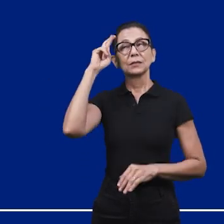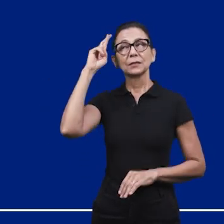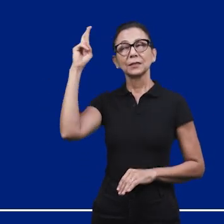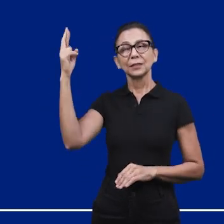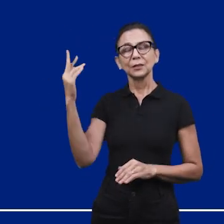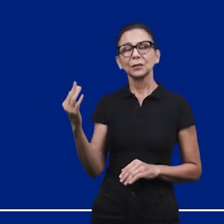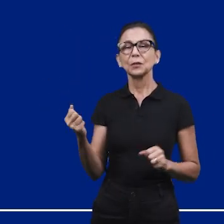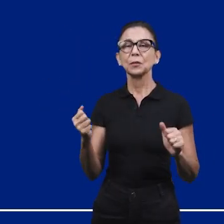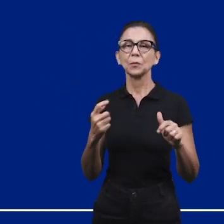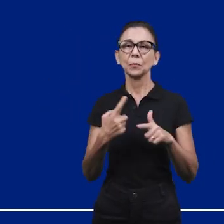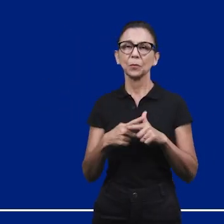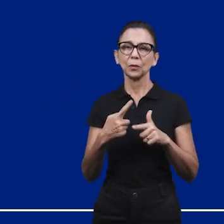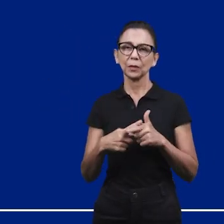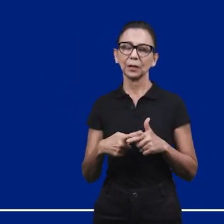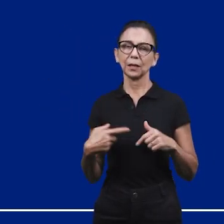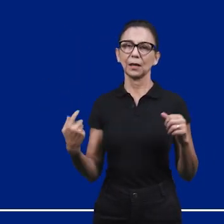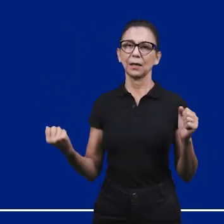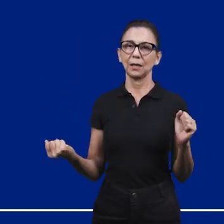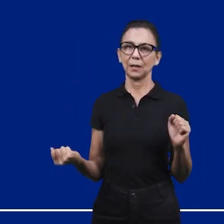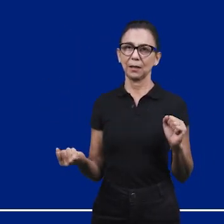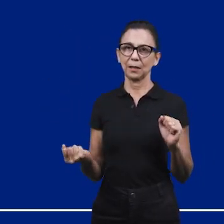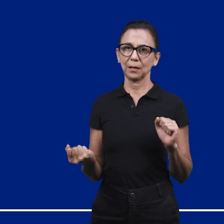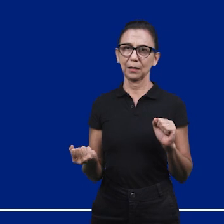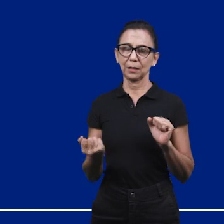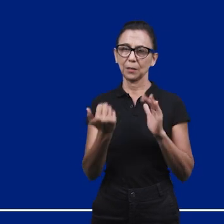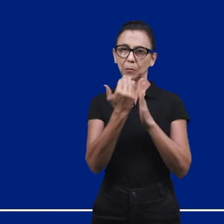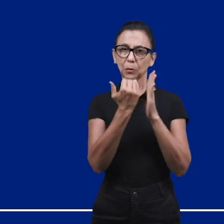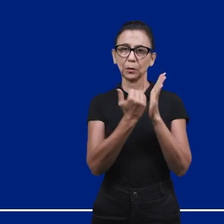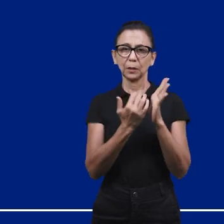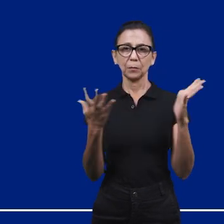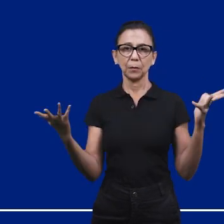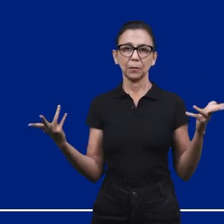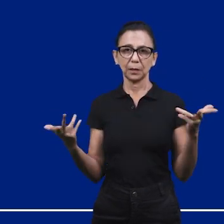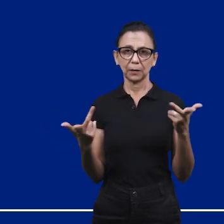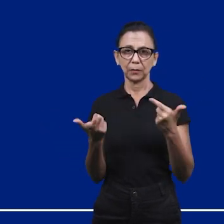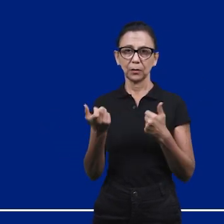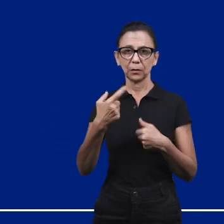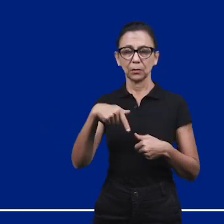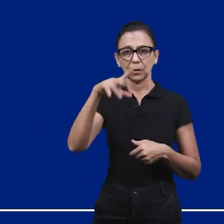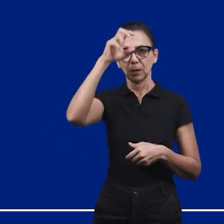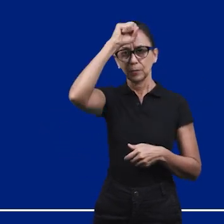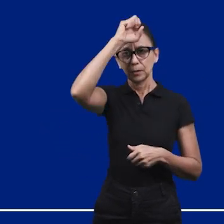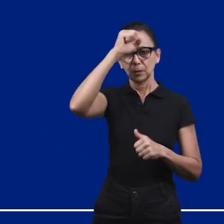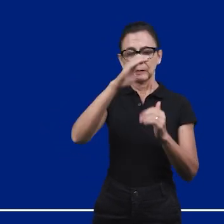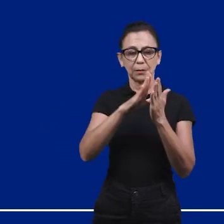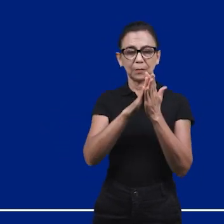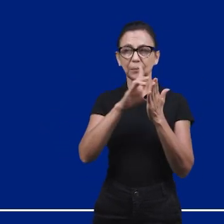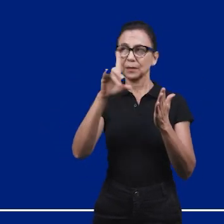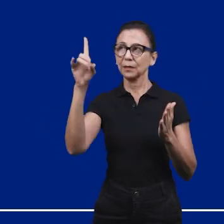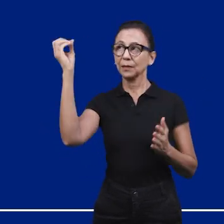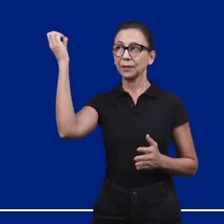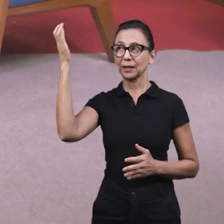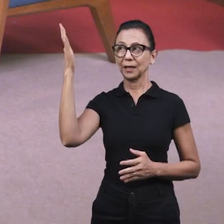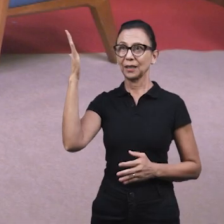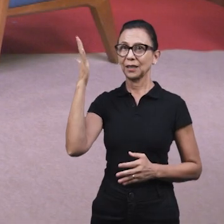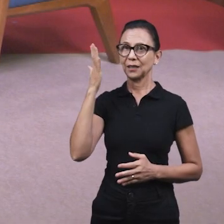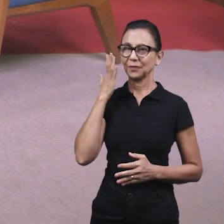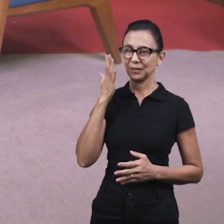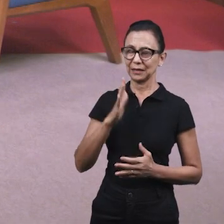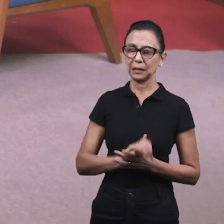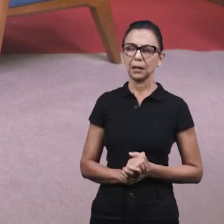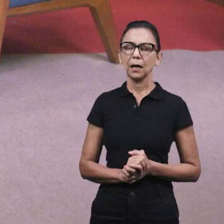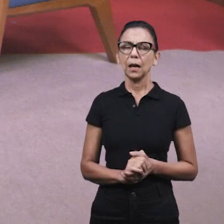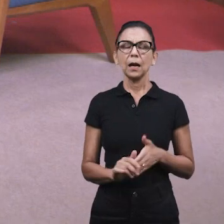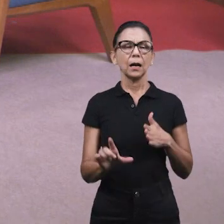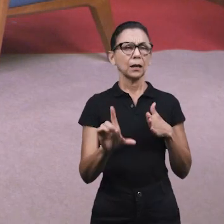Evangelho Eterno, que tem sido uma grande oportunidade de aprendermos a palavra revelada. Antes da gente